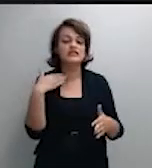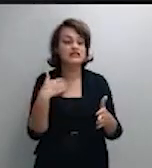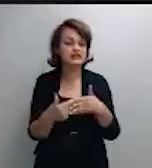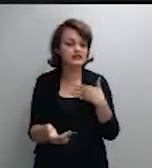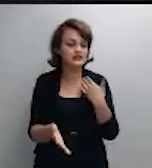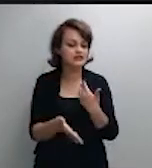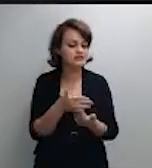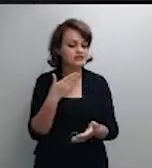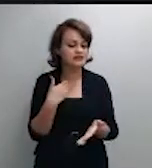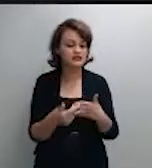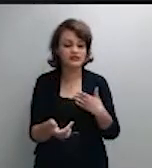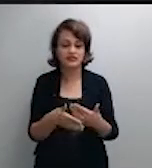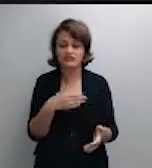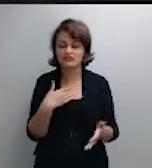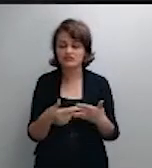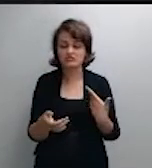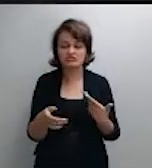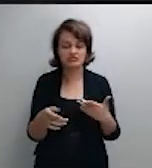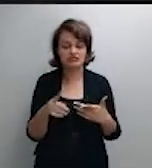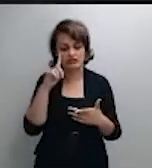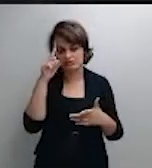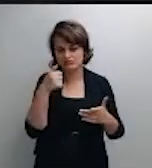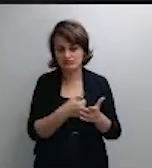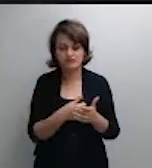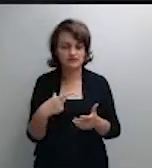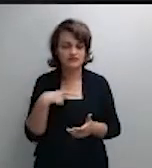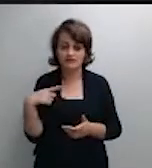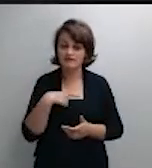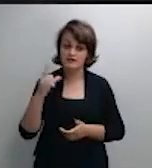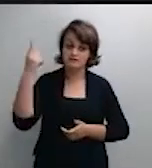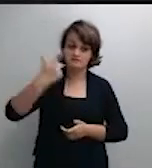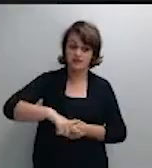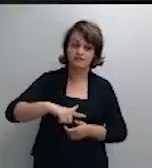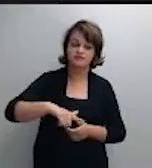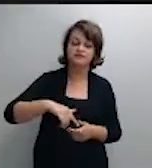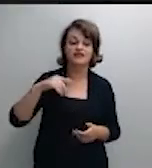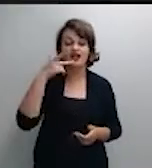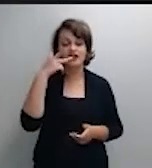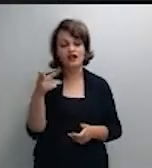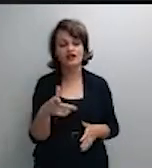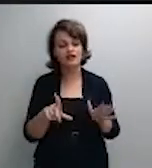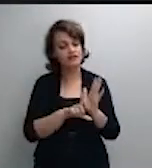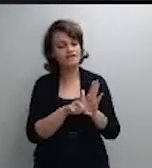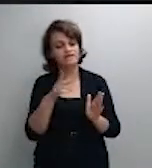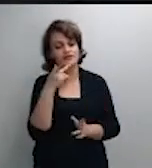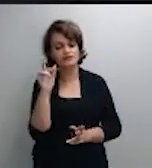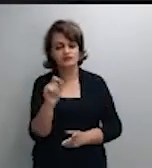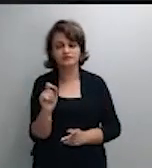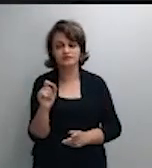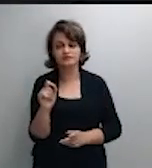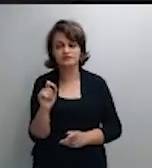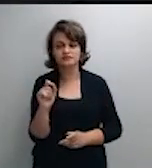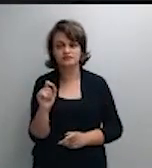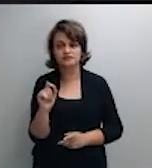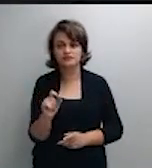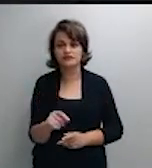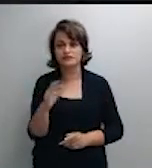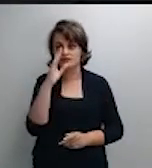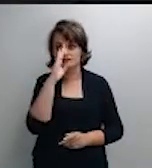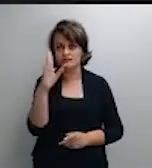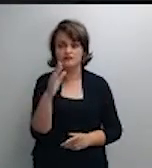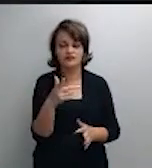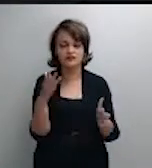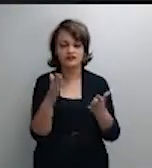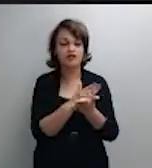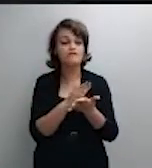independentemente de qual seja o conteúdo da decisão. E vai mais além. A lei fala, inclusive aos casos de